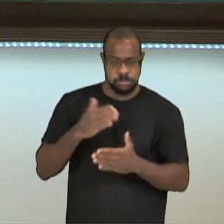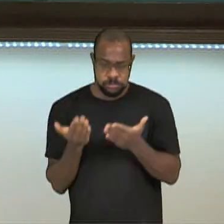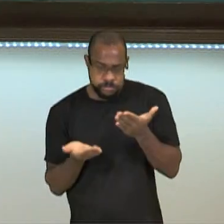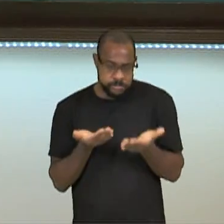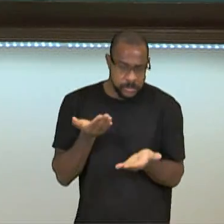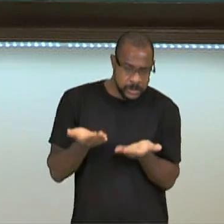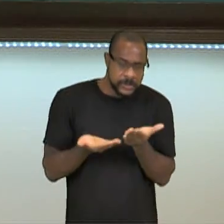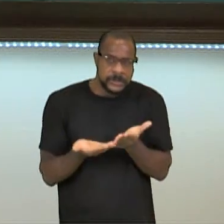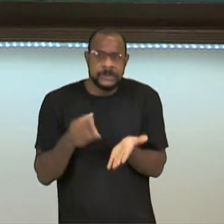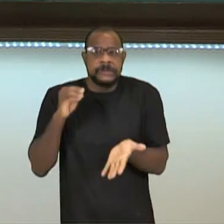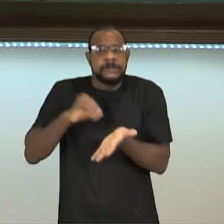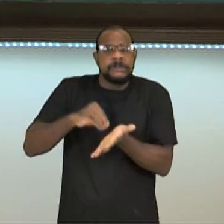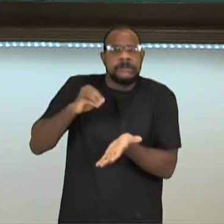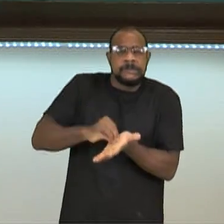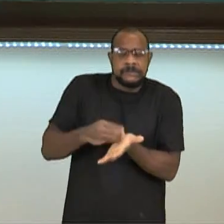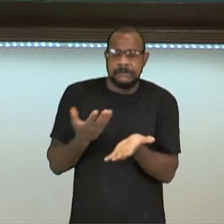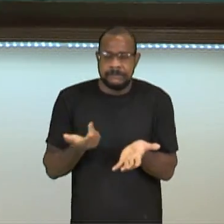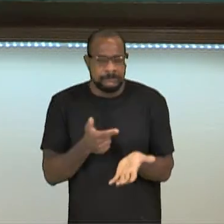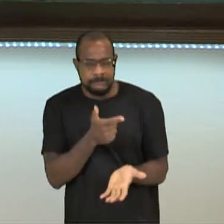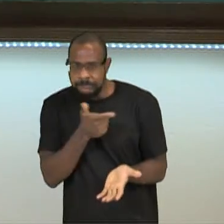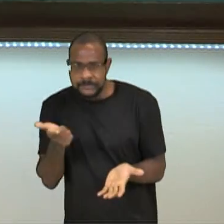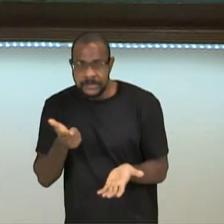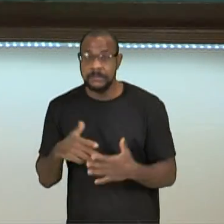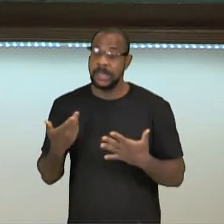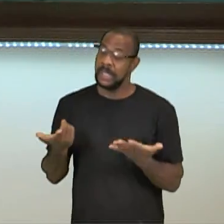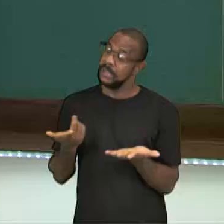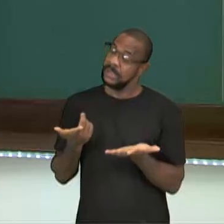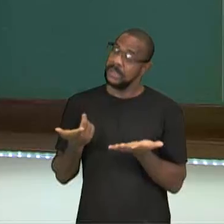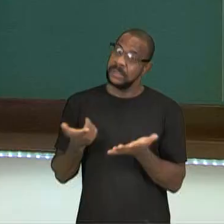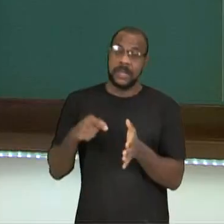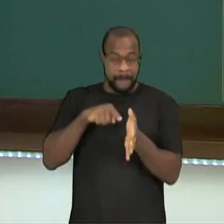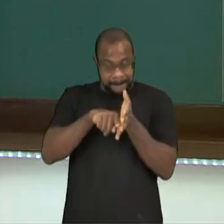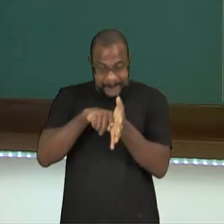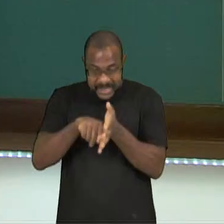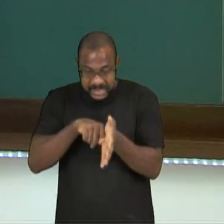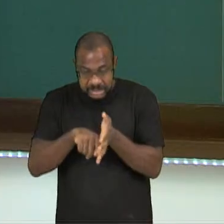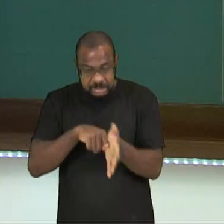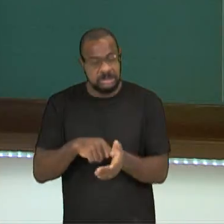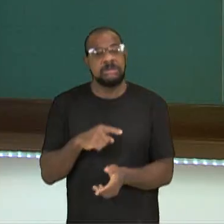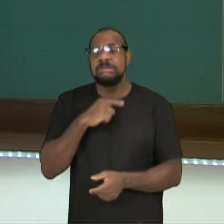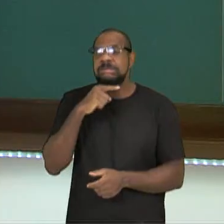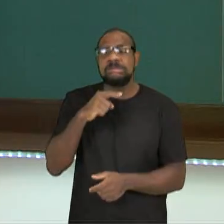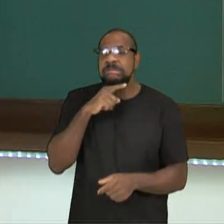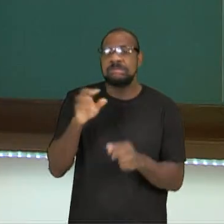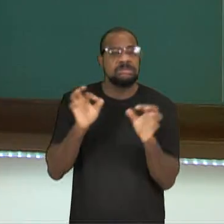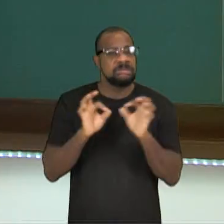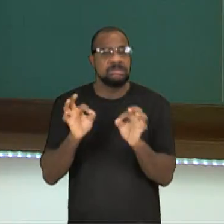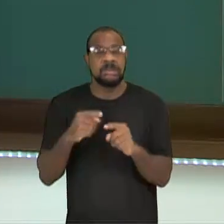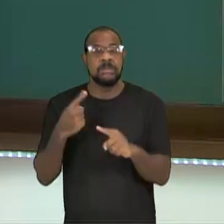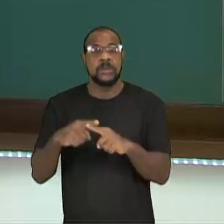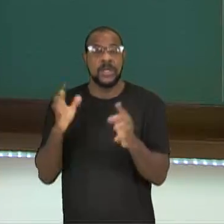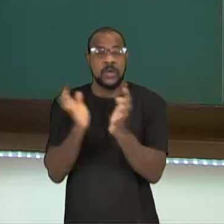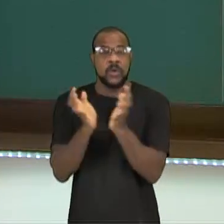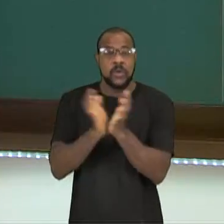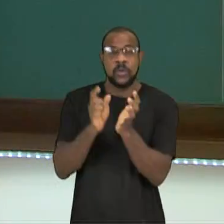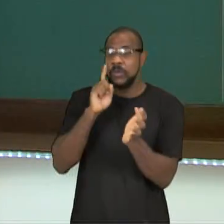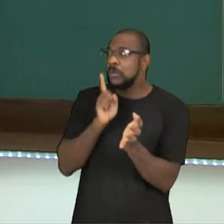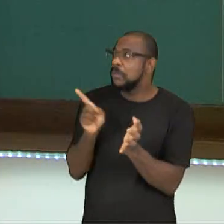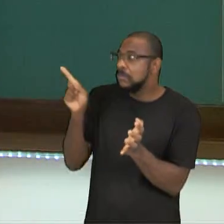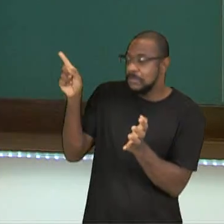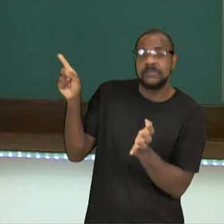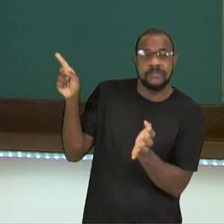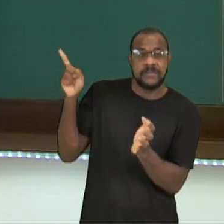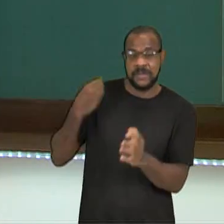No entanto, a ciência não consegue, ou tem algumas teorias, por que o Neandertal viveu